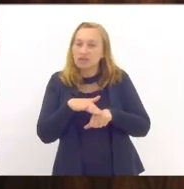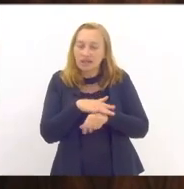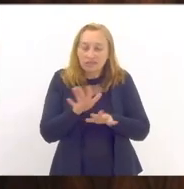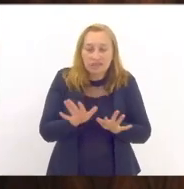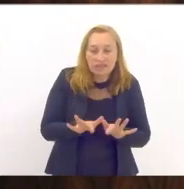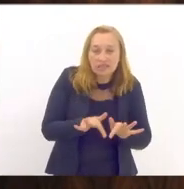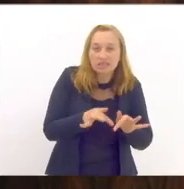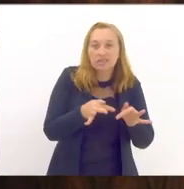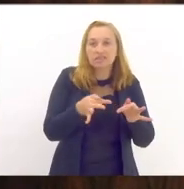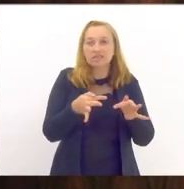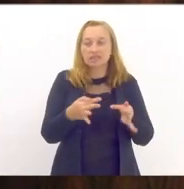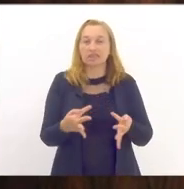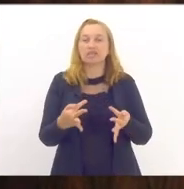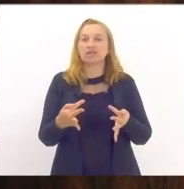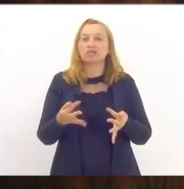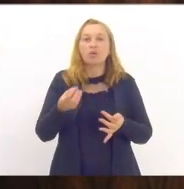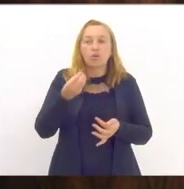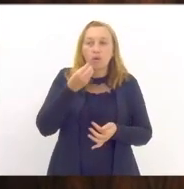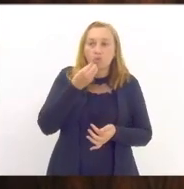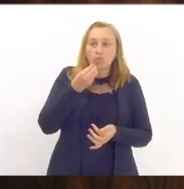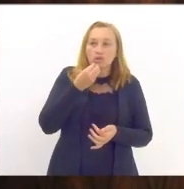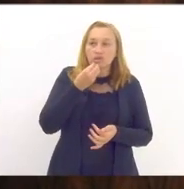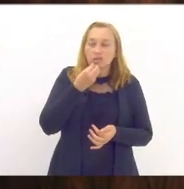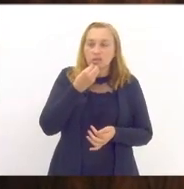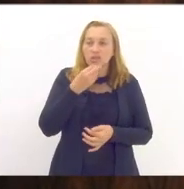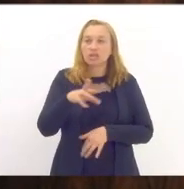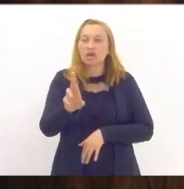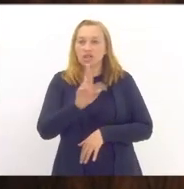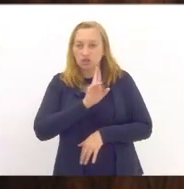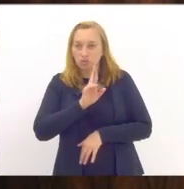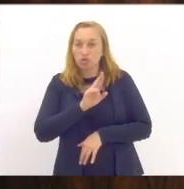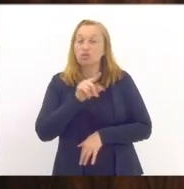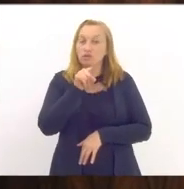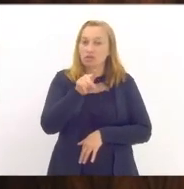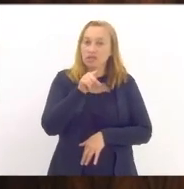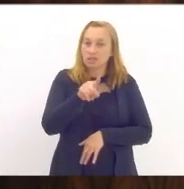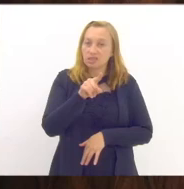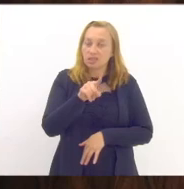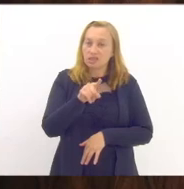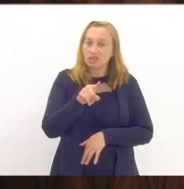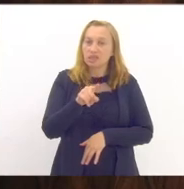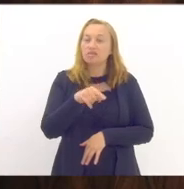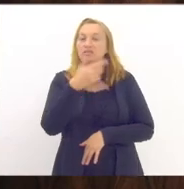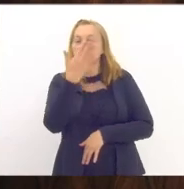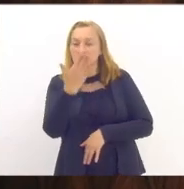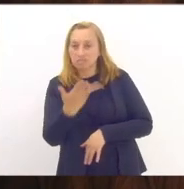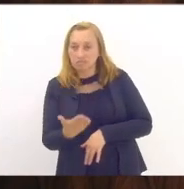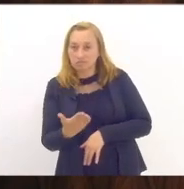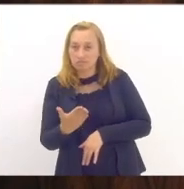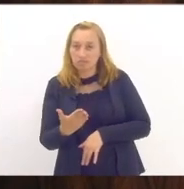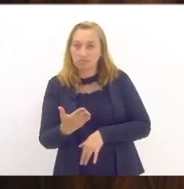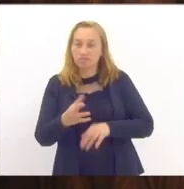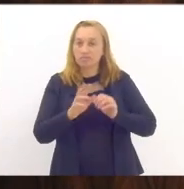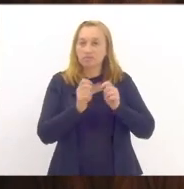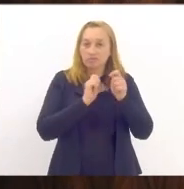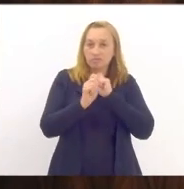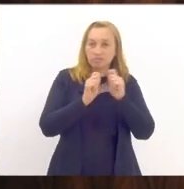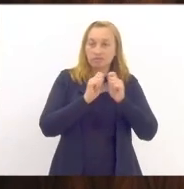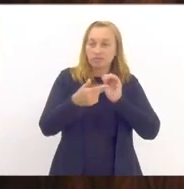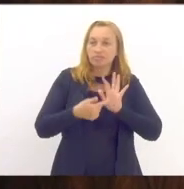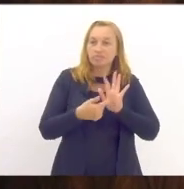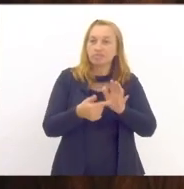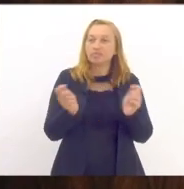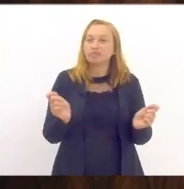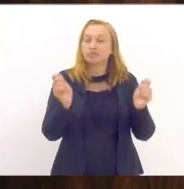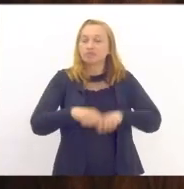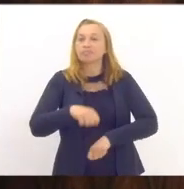sempre nos dando a oportunidade do contraditório. Você é uma elegância do jornalismo que demonstra a